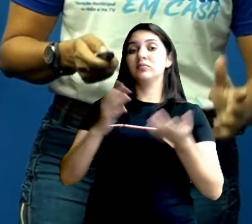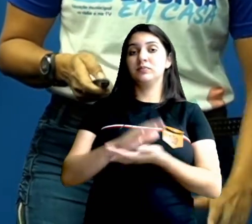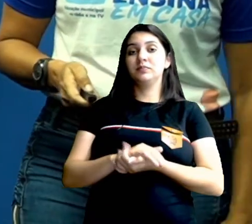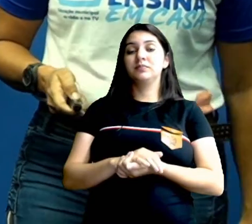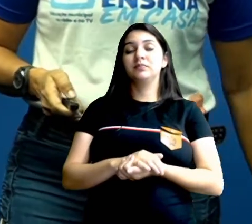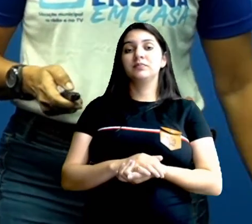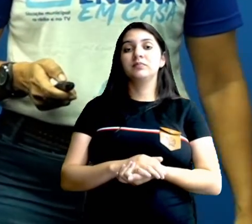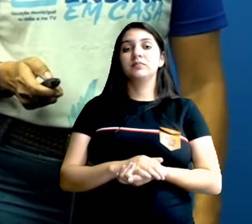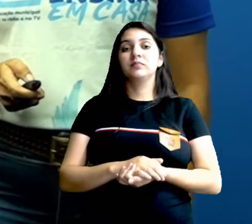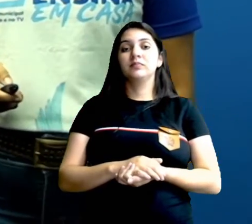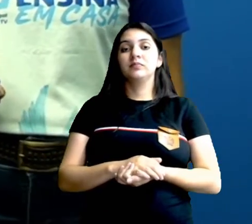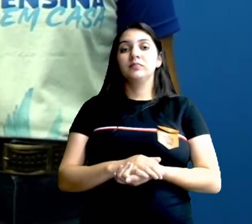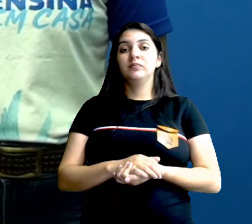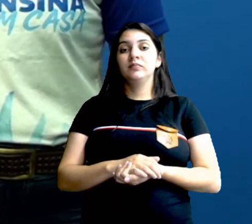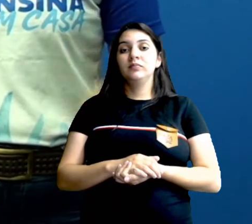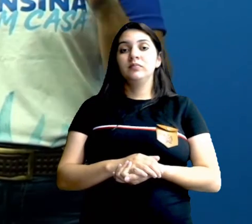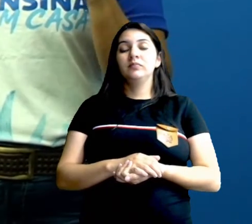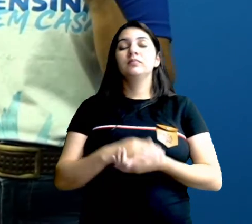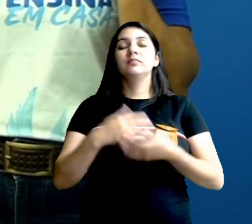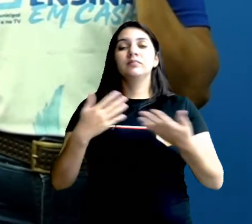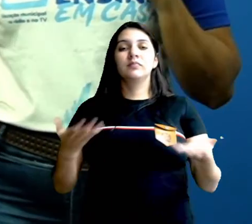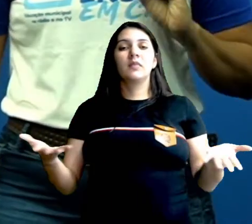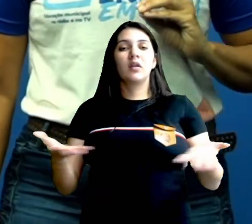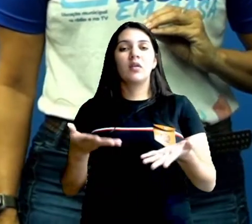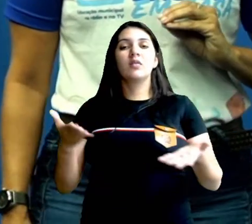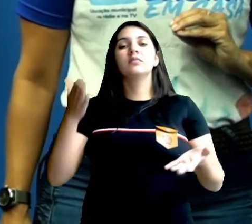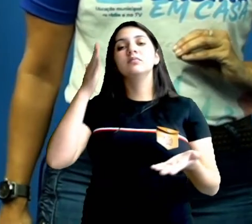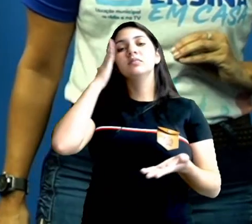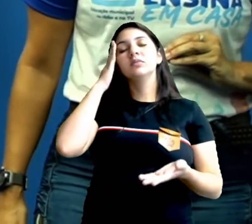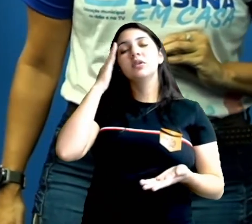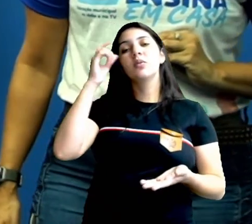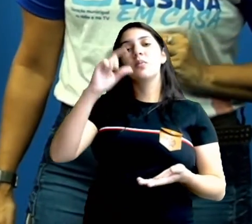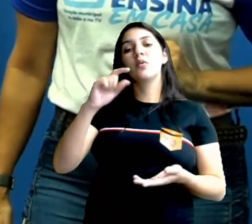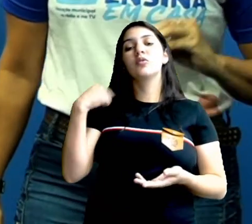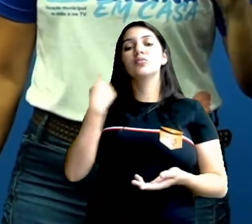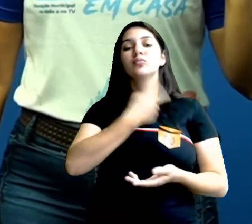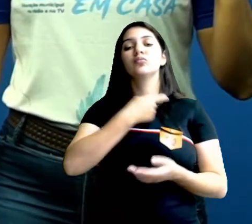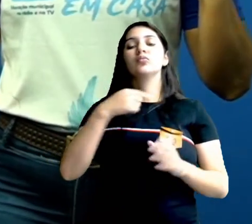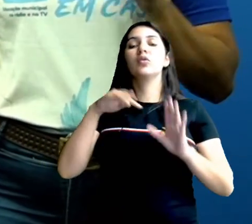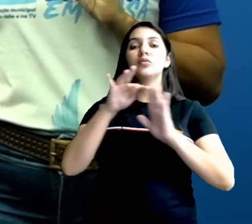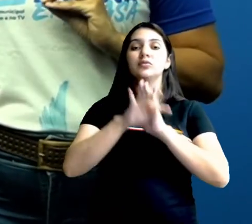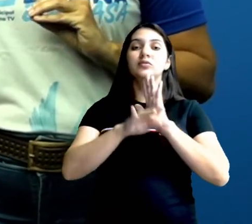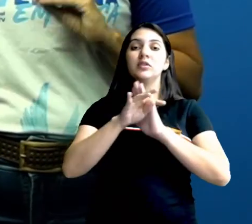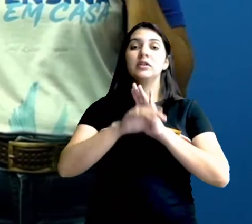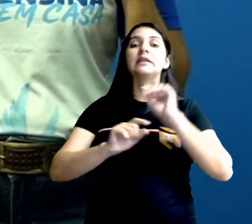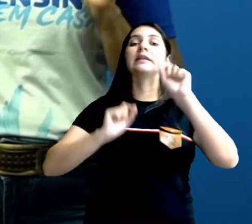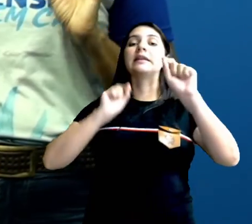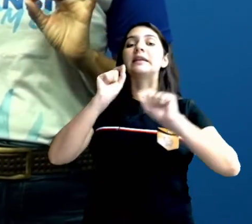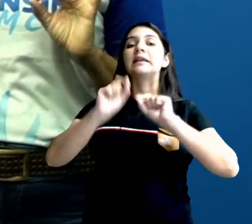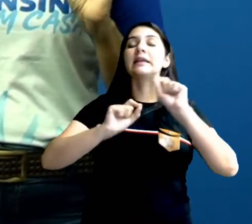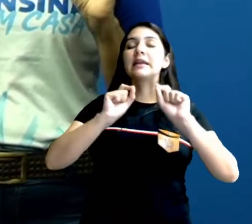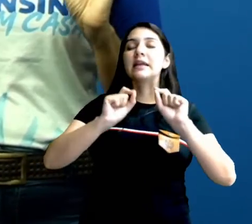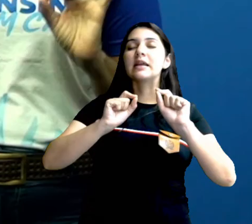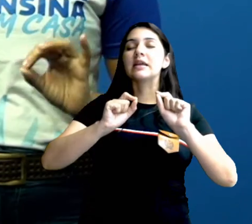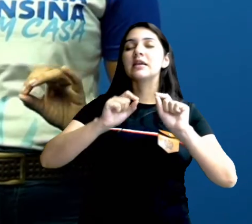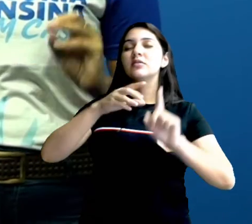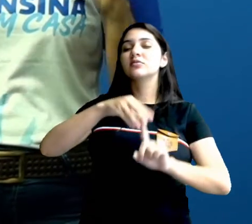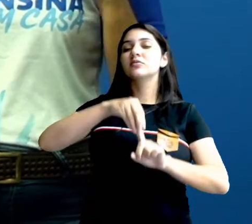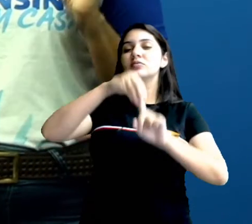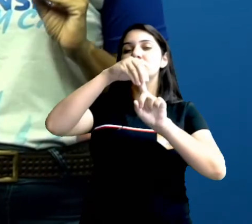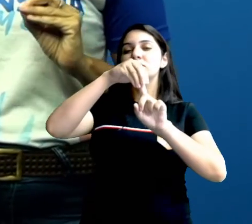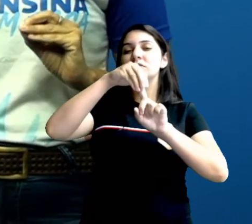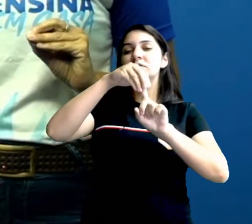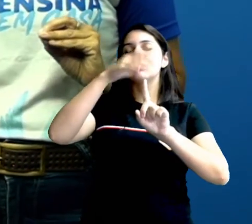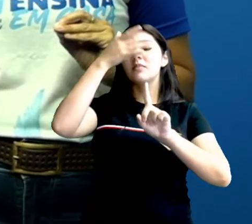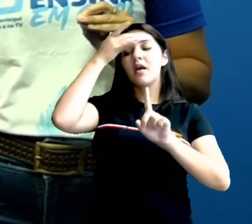dos seres. Vamos compreender um pouquinho o nosso texto. Quem são as